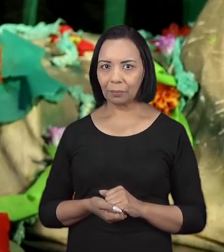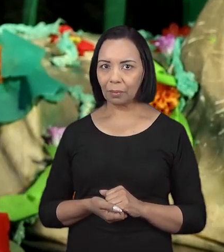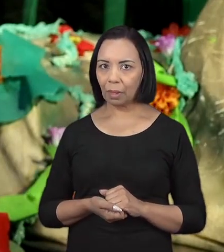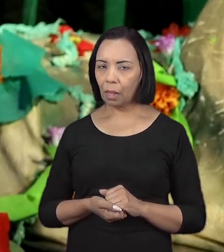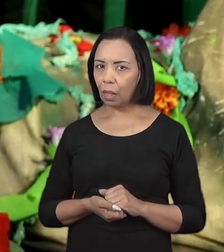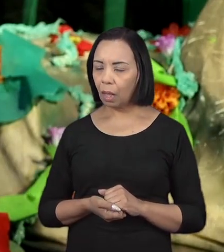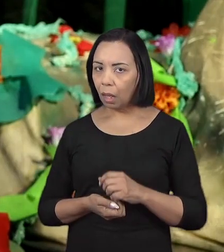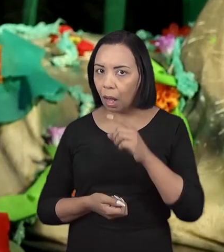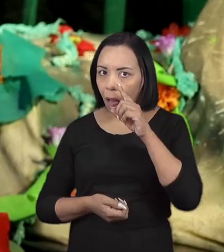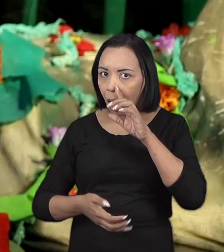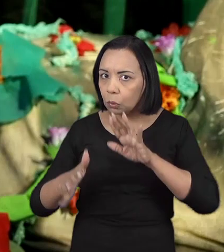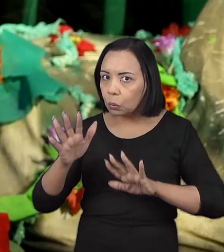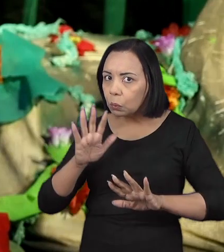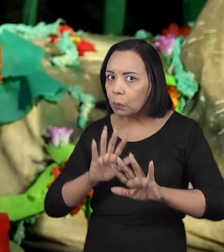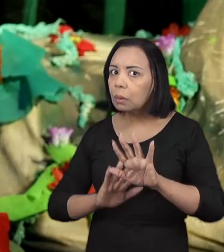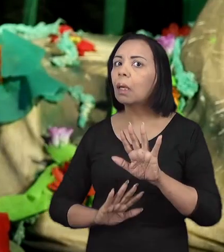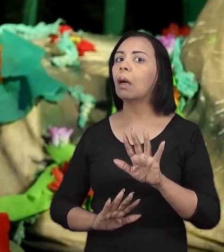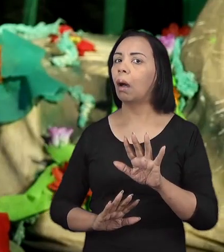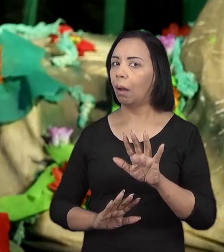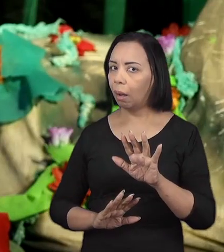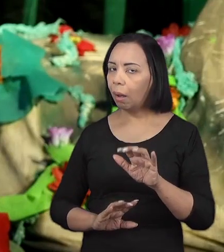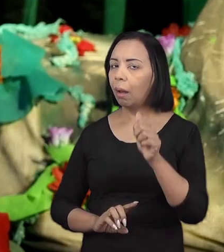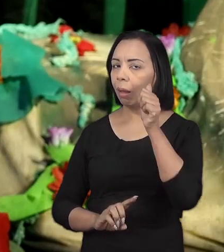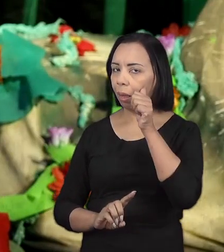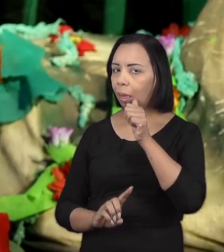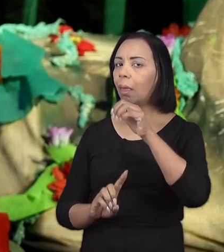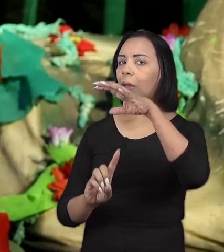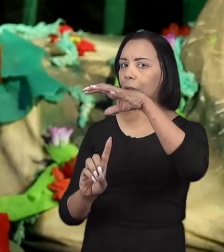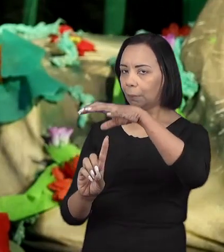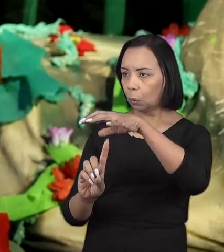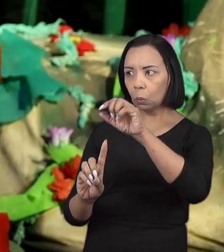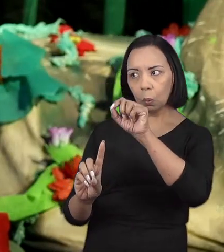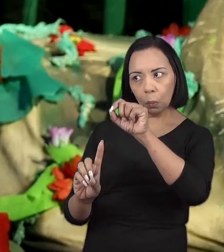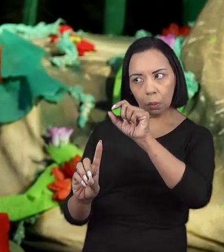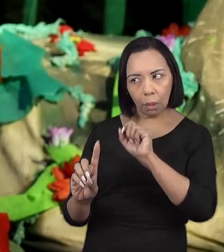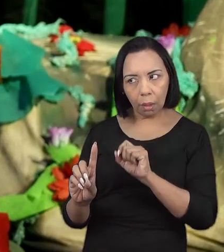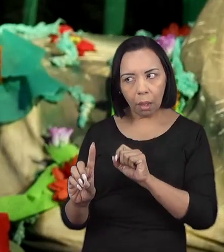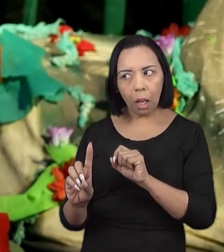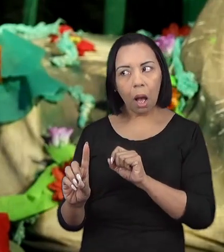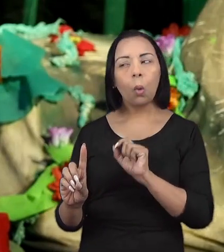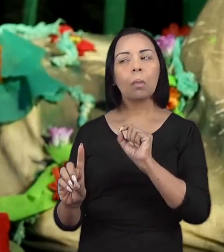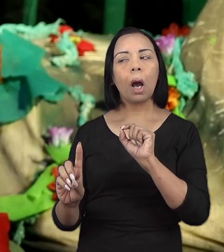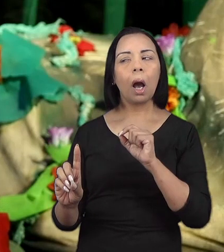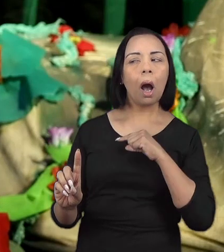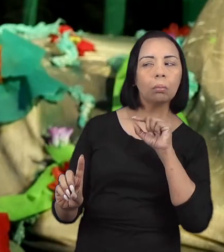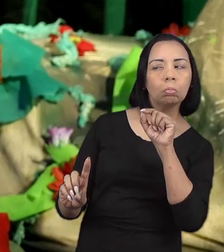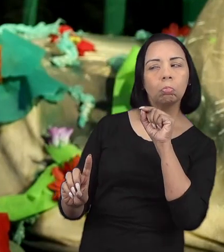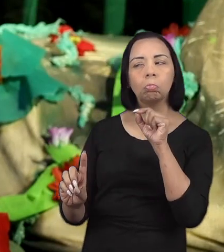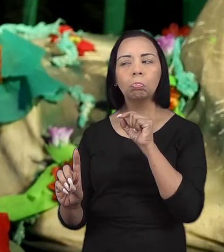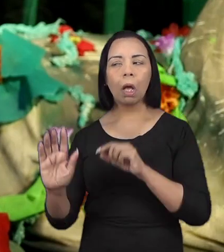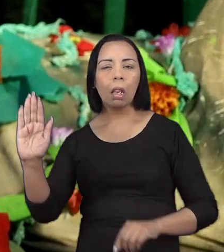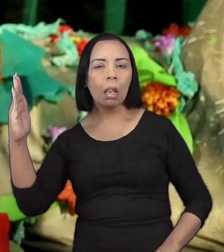"Mas tenha cuidado, princesa", disse o mais velho dos anões. "Cedo ou tarde,